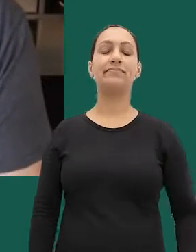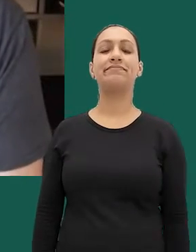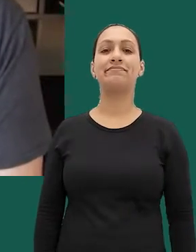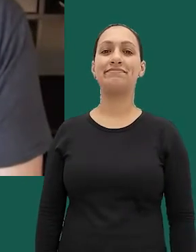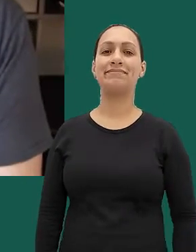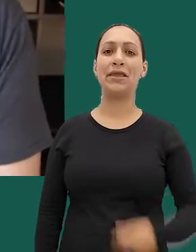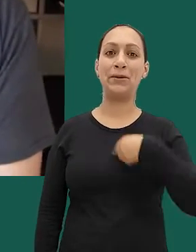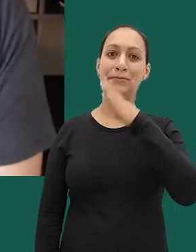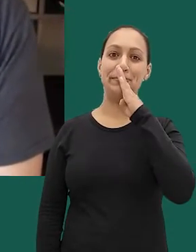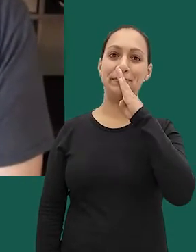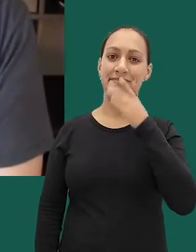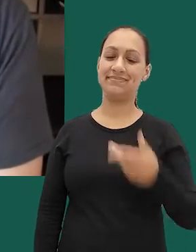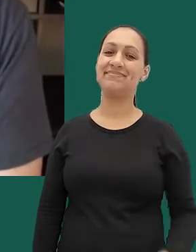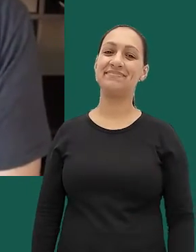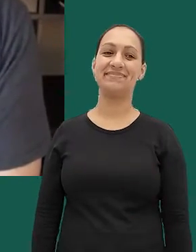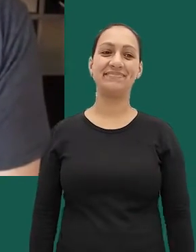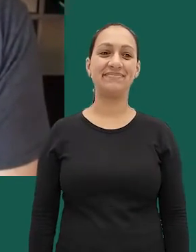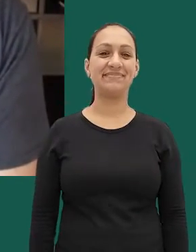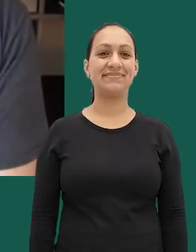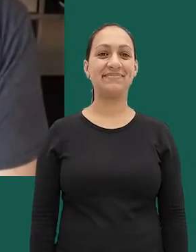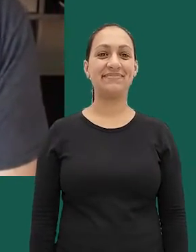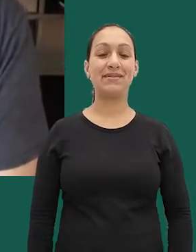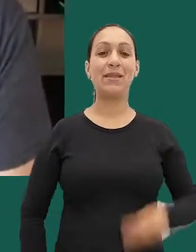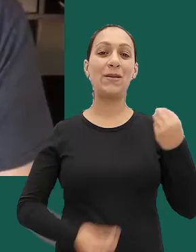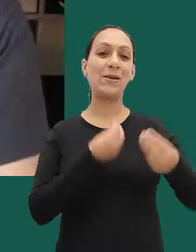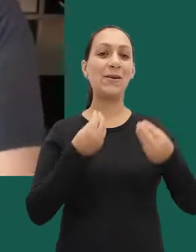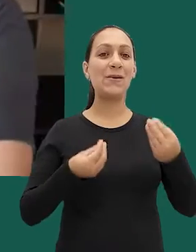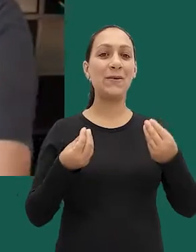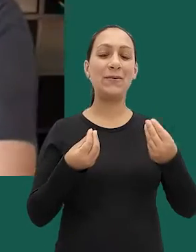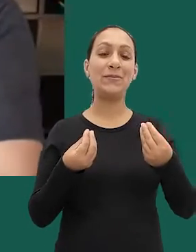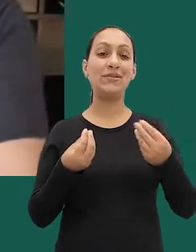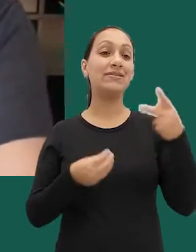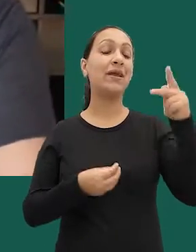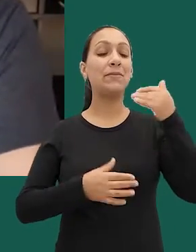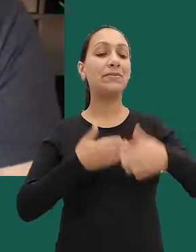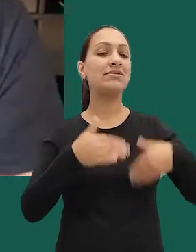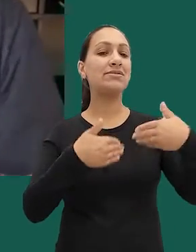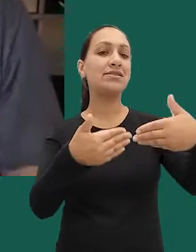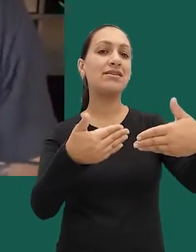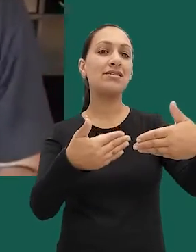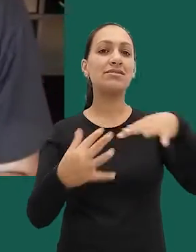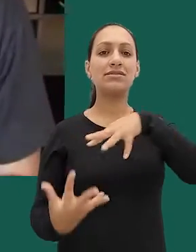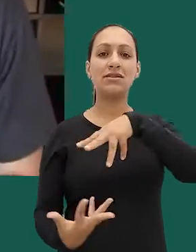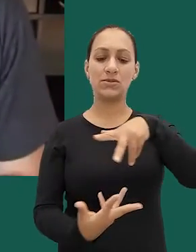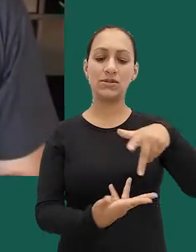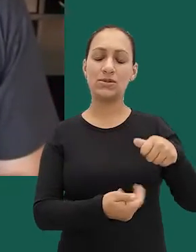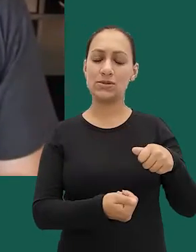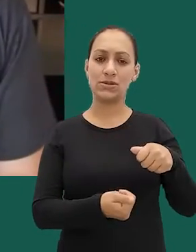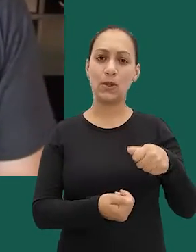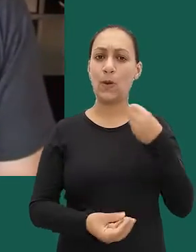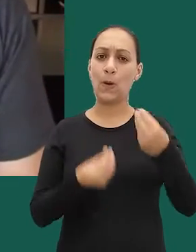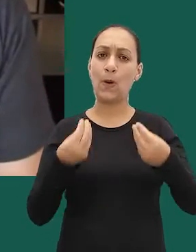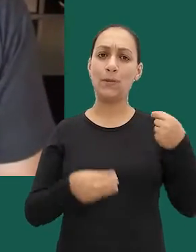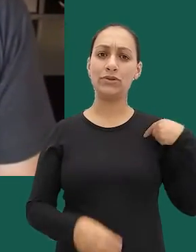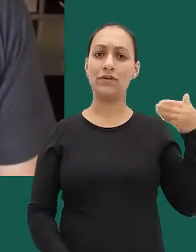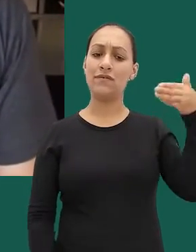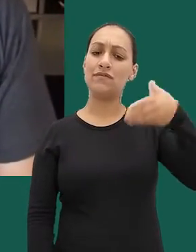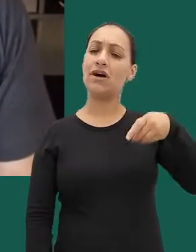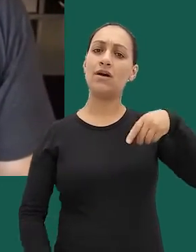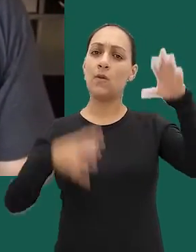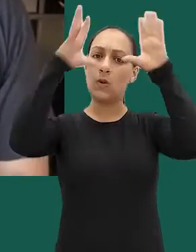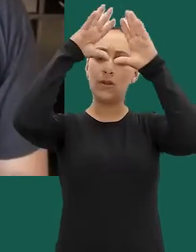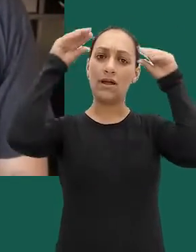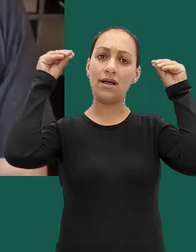Estava mutada. E como é que foi esse teu processo de internacionalização, Heitor? Como é que tu veio parar na